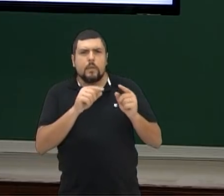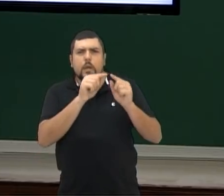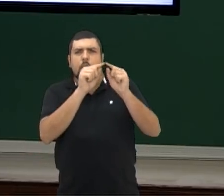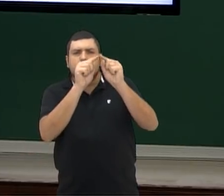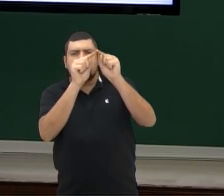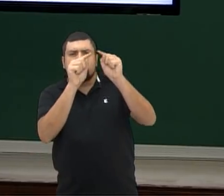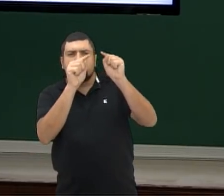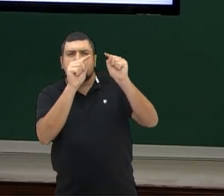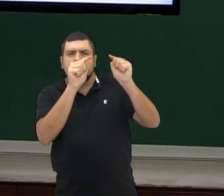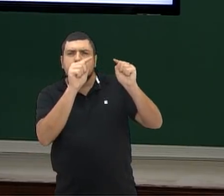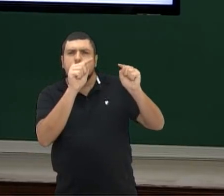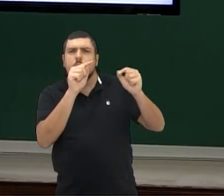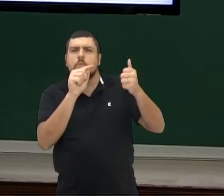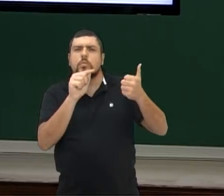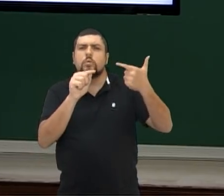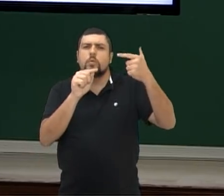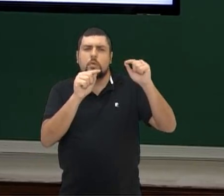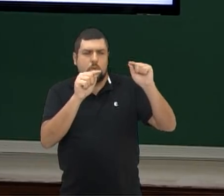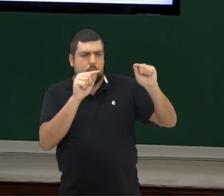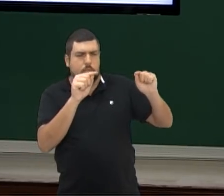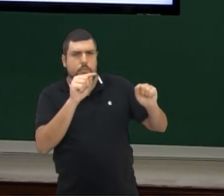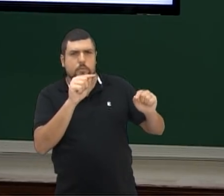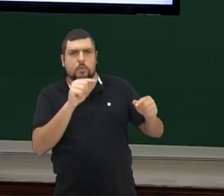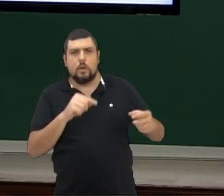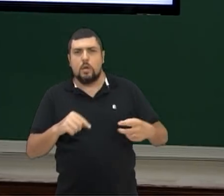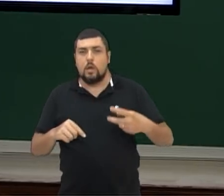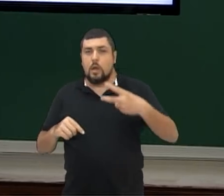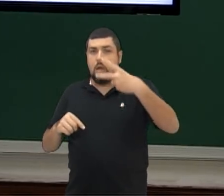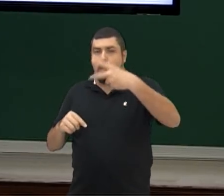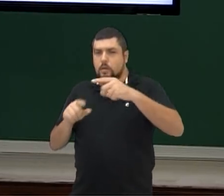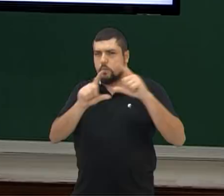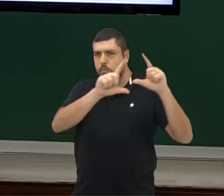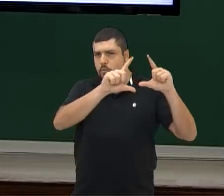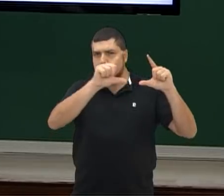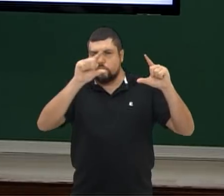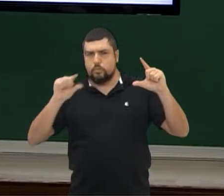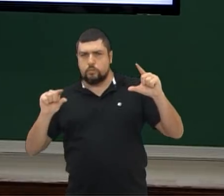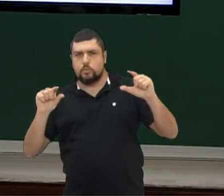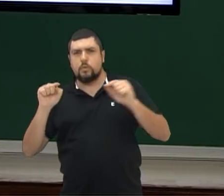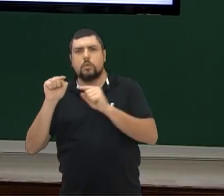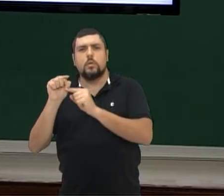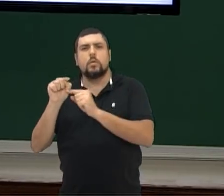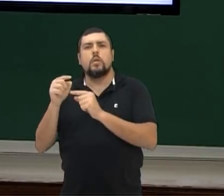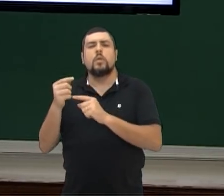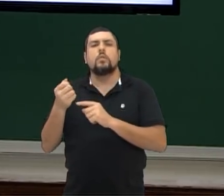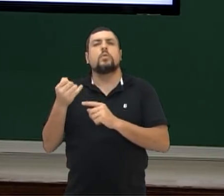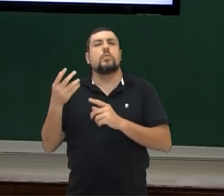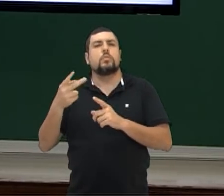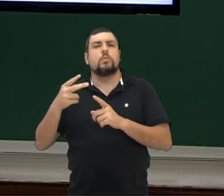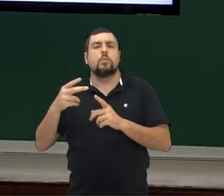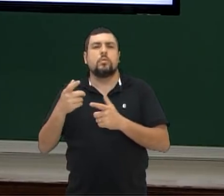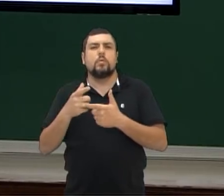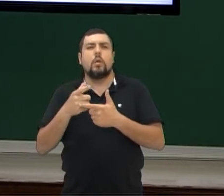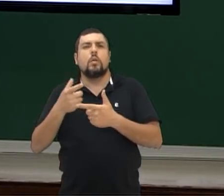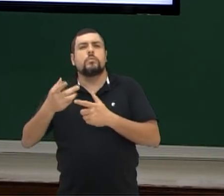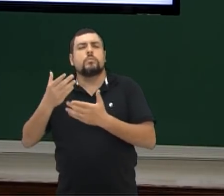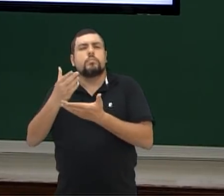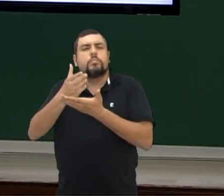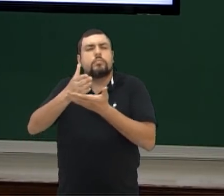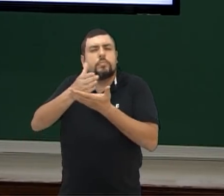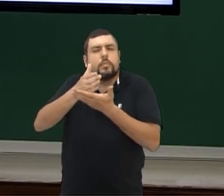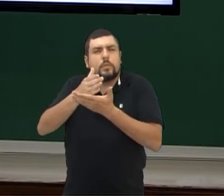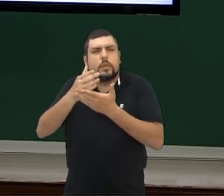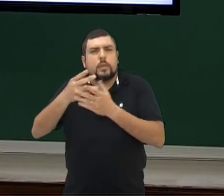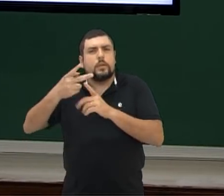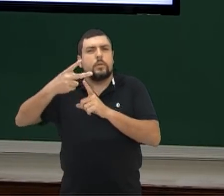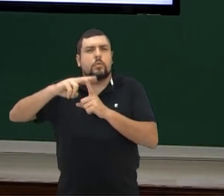seriam 12 unidades de medida. Já a sua redução seria duas vezes menor. Ele tem 6